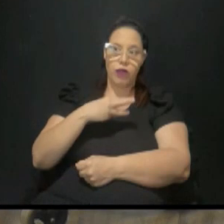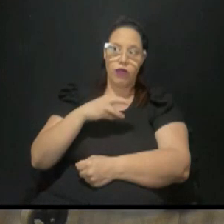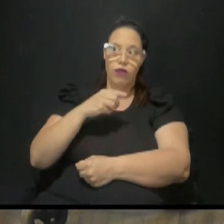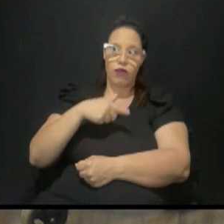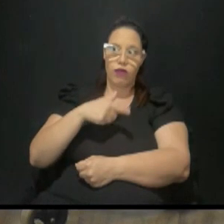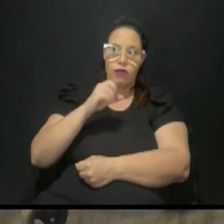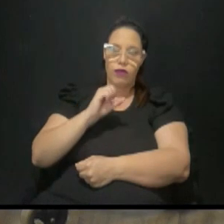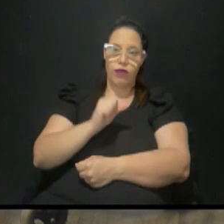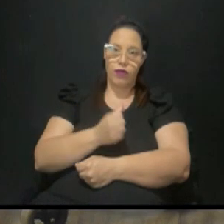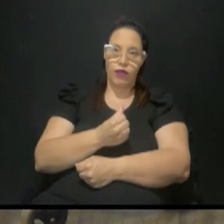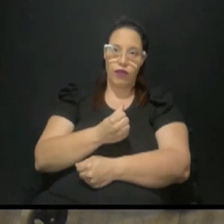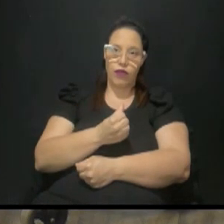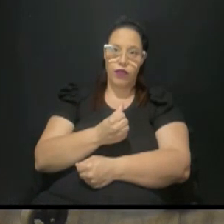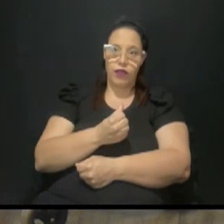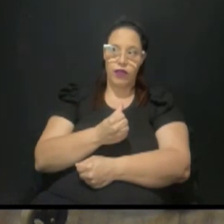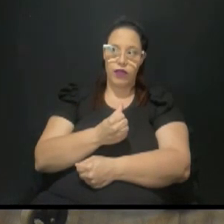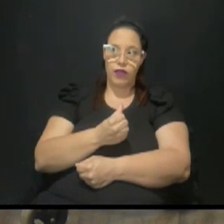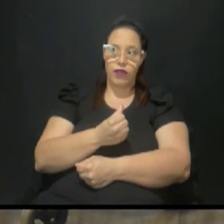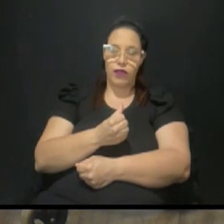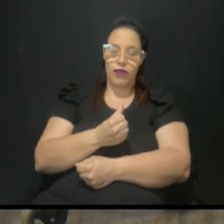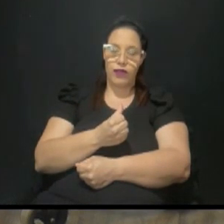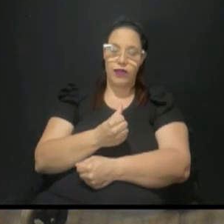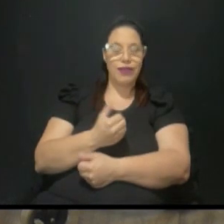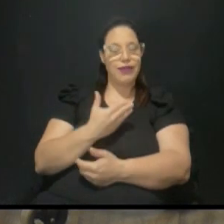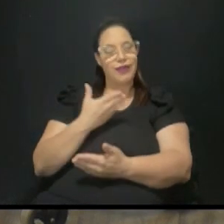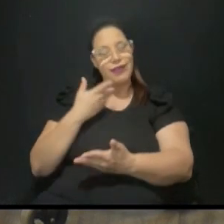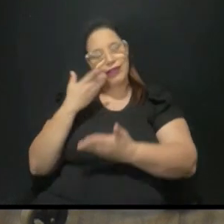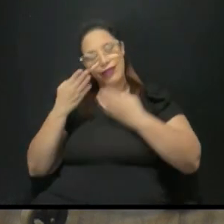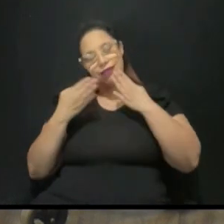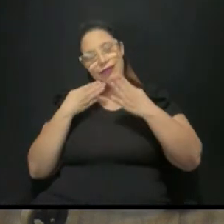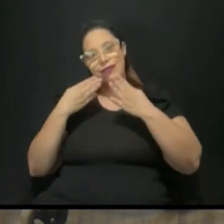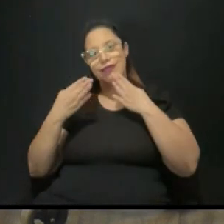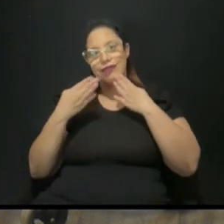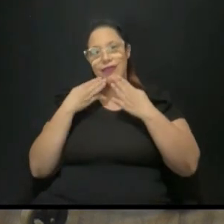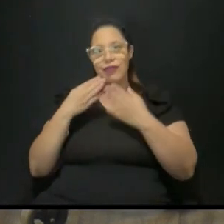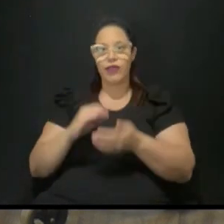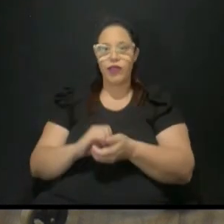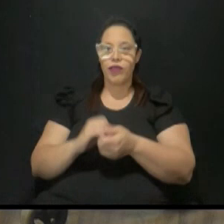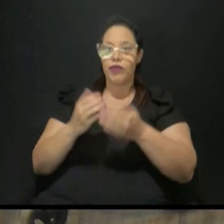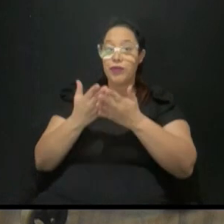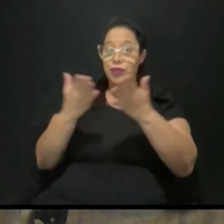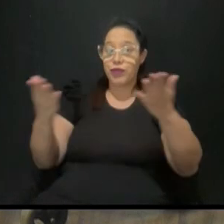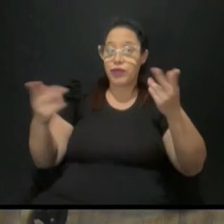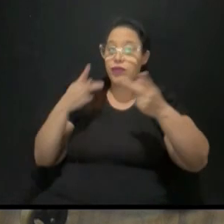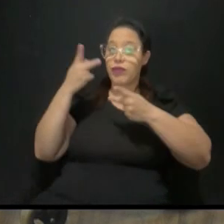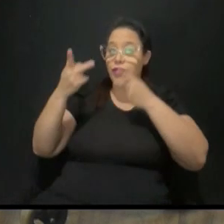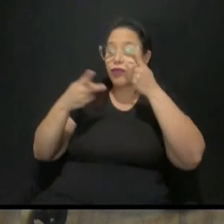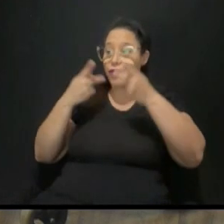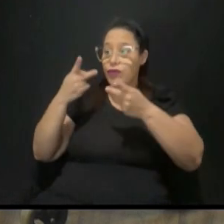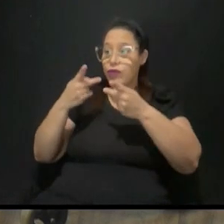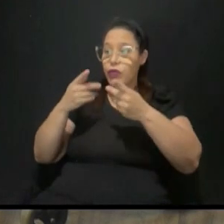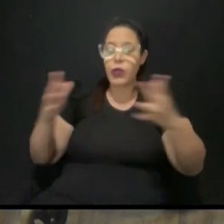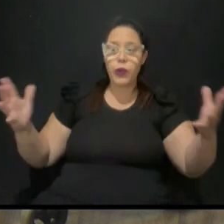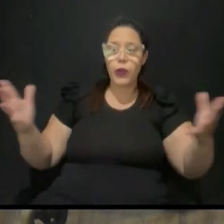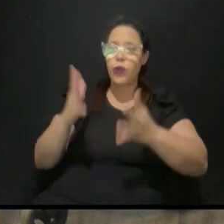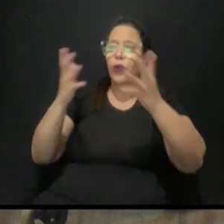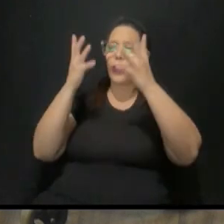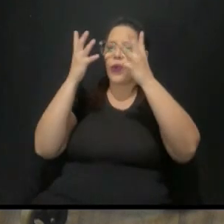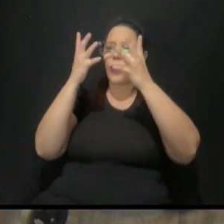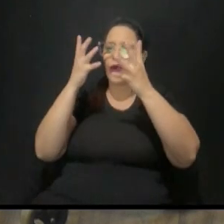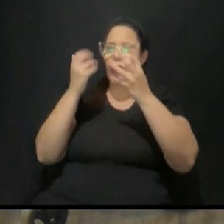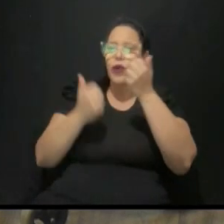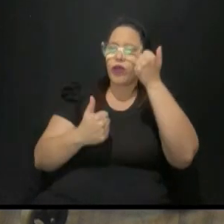3776. E aí eu já vou conversar com o pessoal para falar sobre a questão do incentivo ao esporte, né,